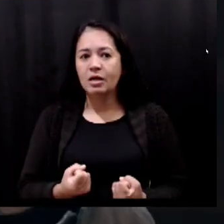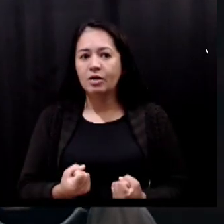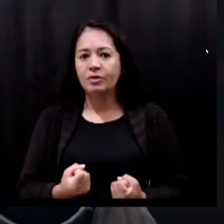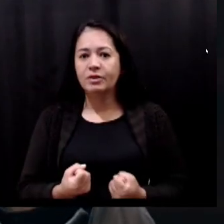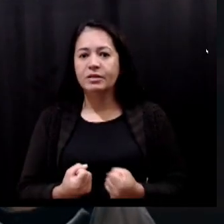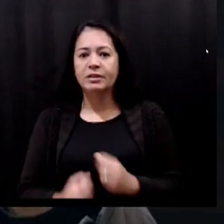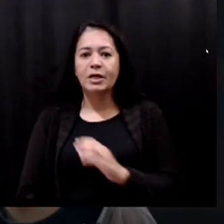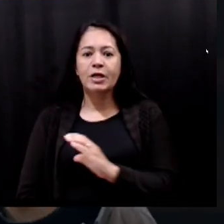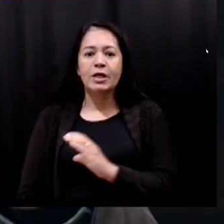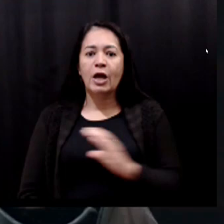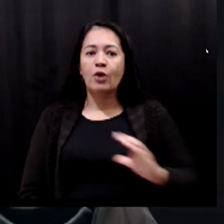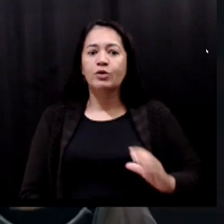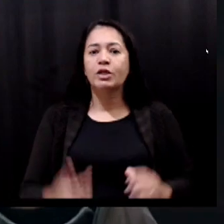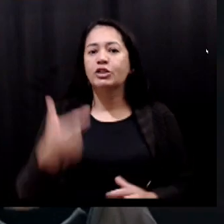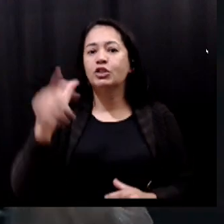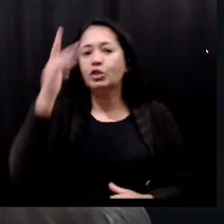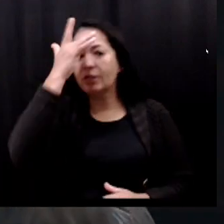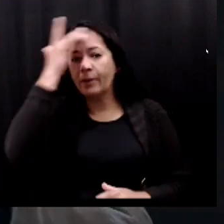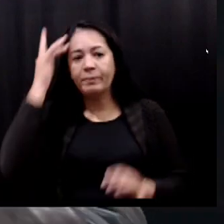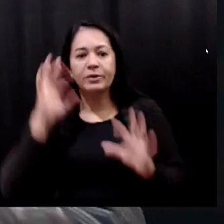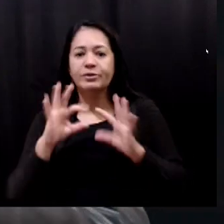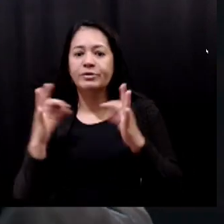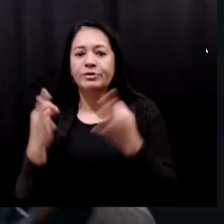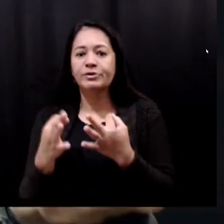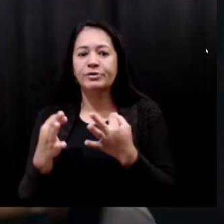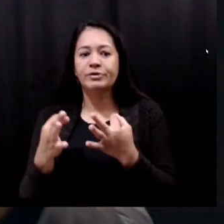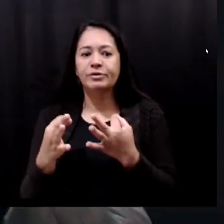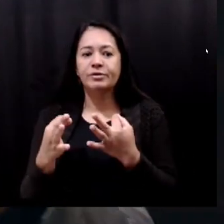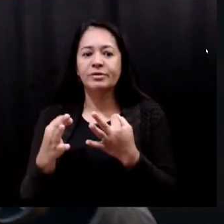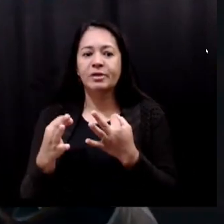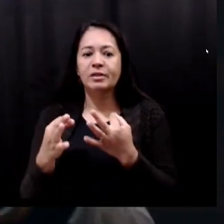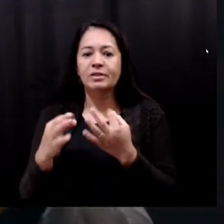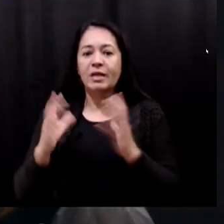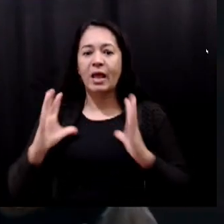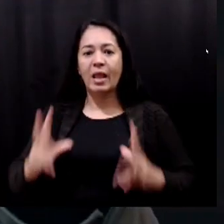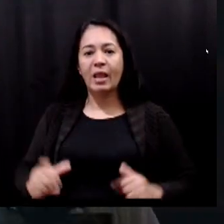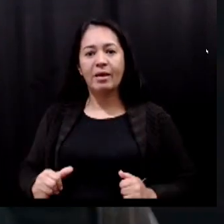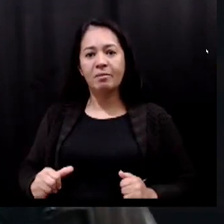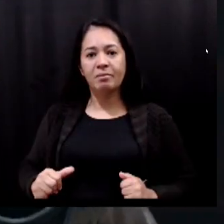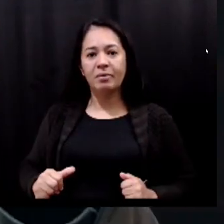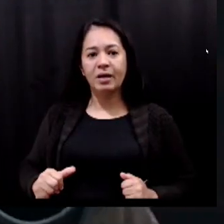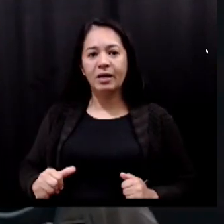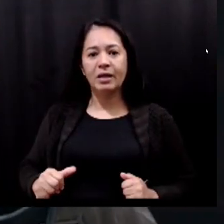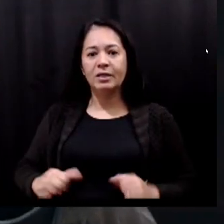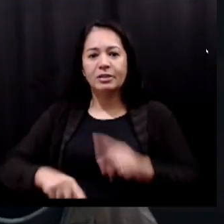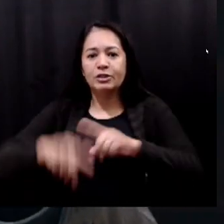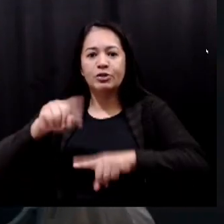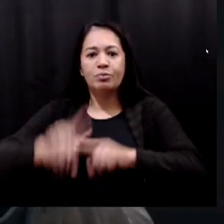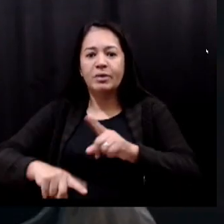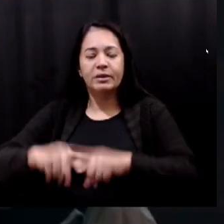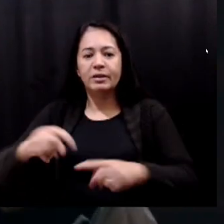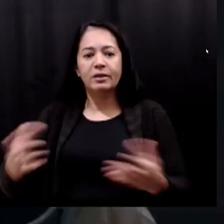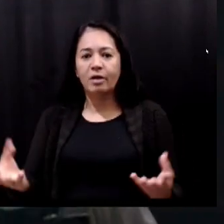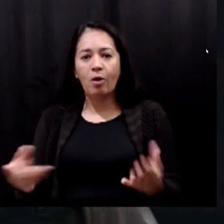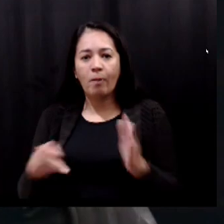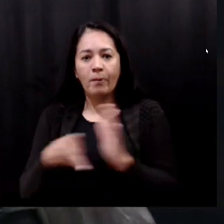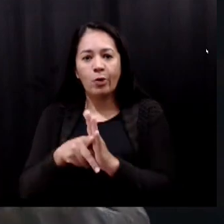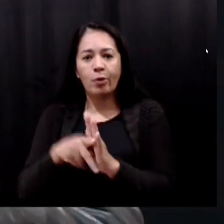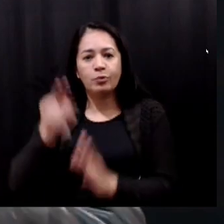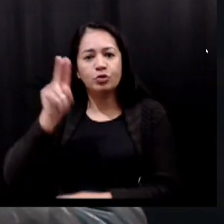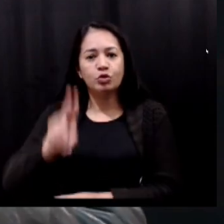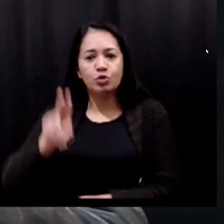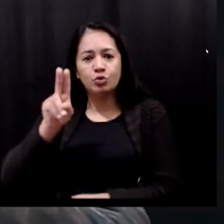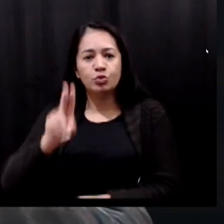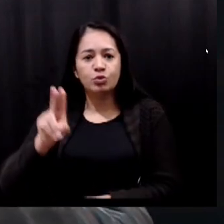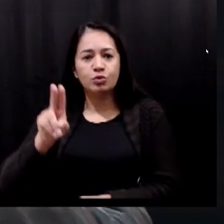outros parentes sequer higienizassem um material que a pessoa ia usar